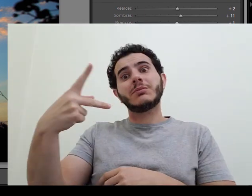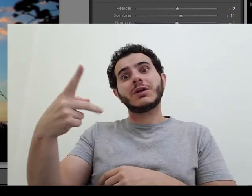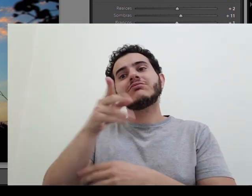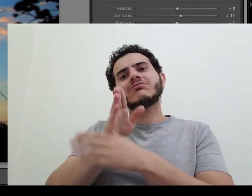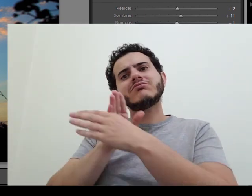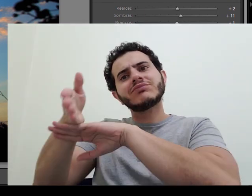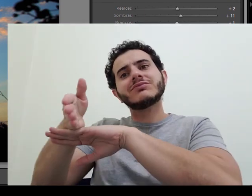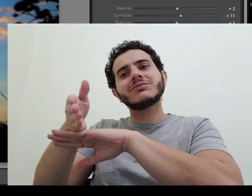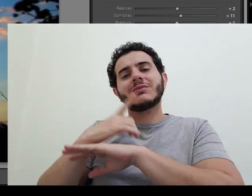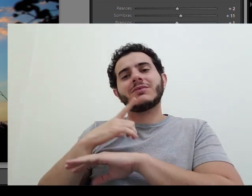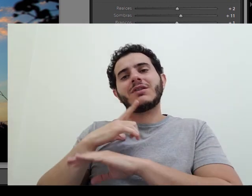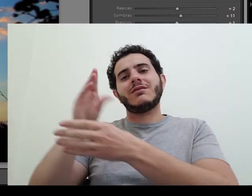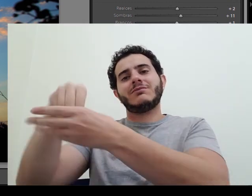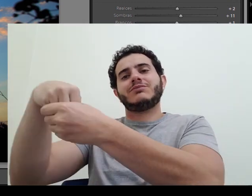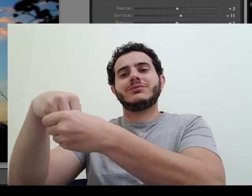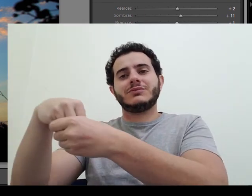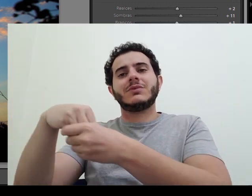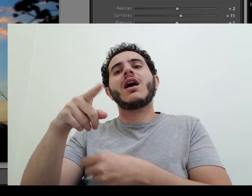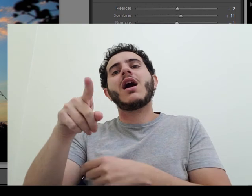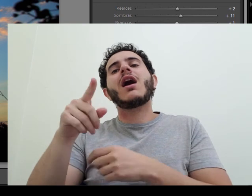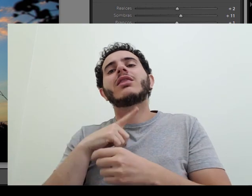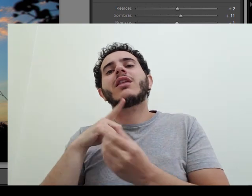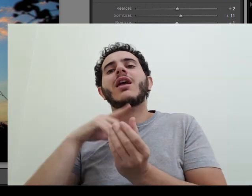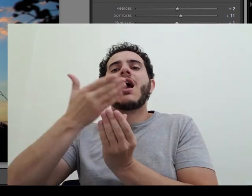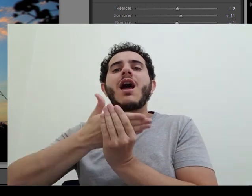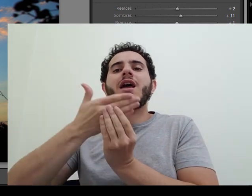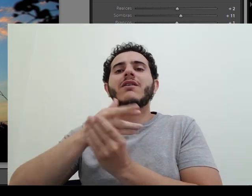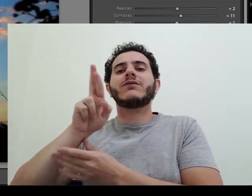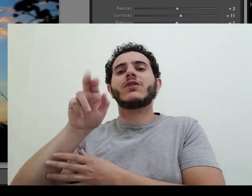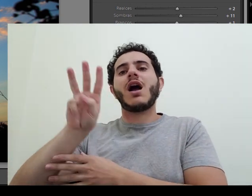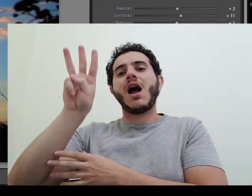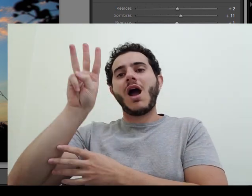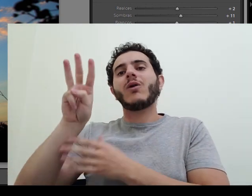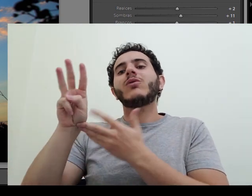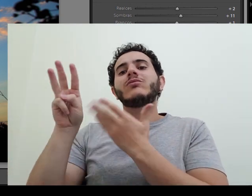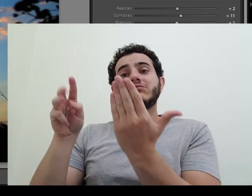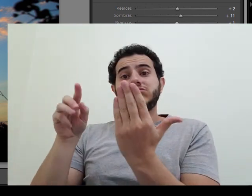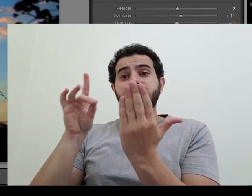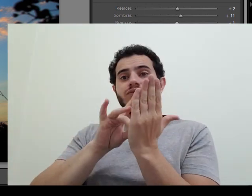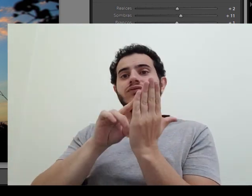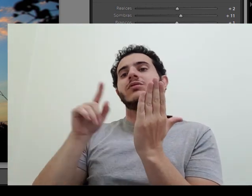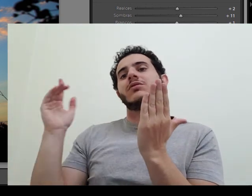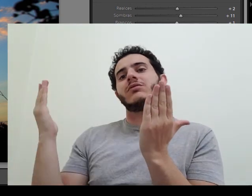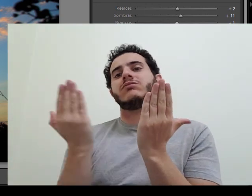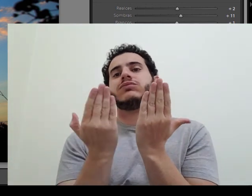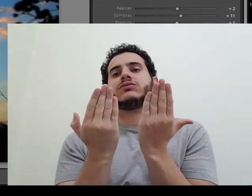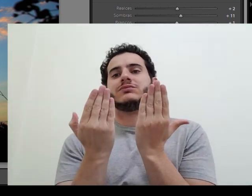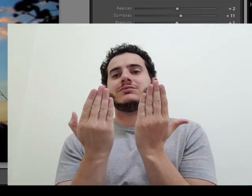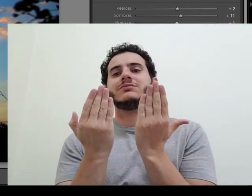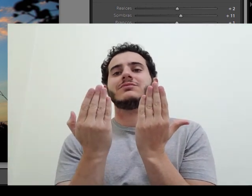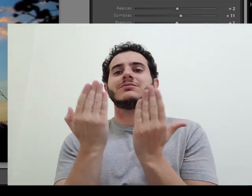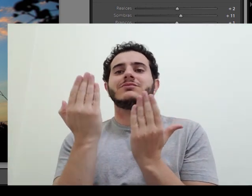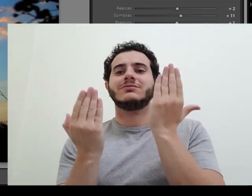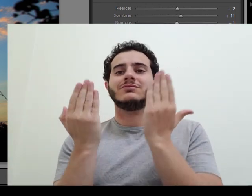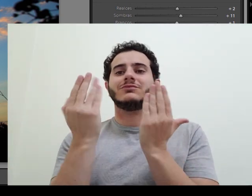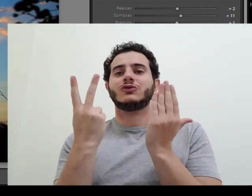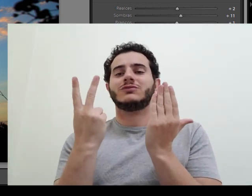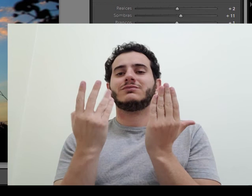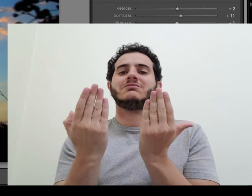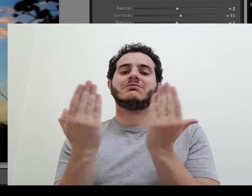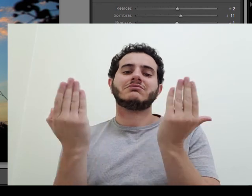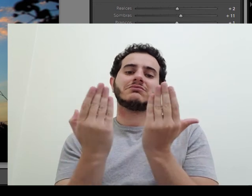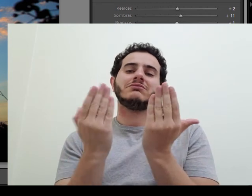serão automaticamente visíveis em outros aplicativos, a menos que escritas no XMP, no arquivinho que vai lado a lado ao arquivo